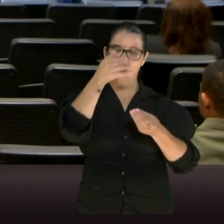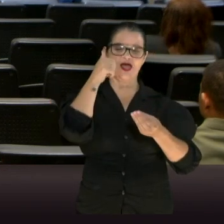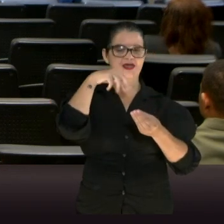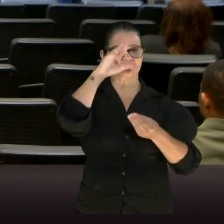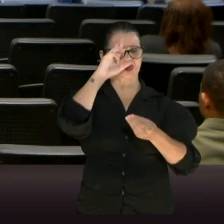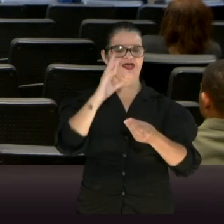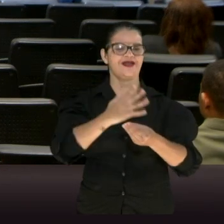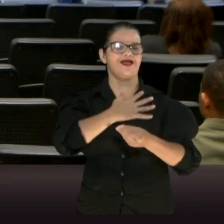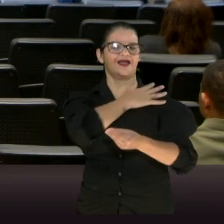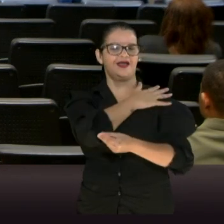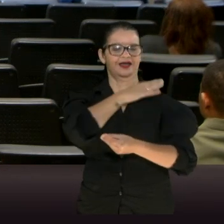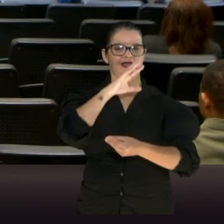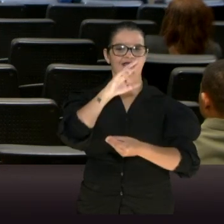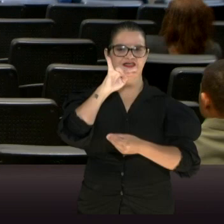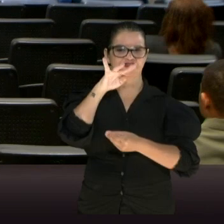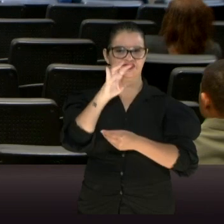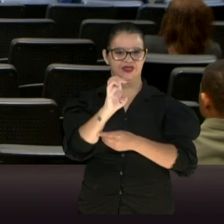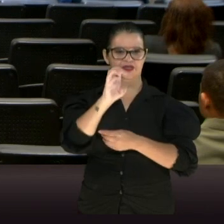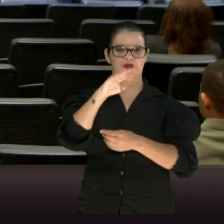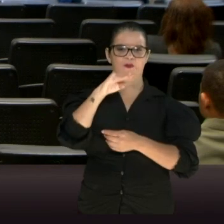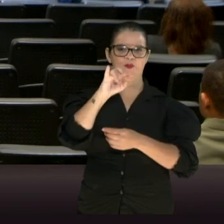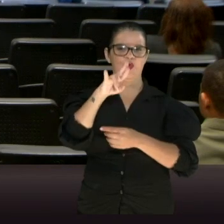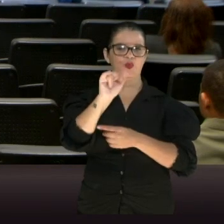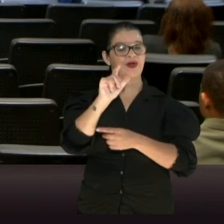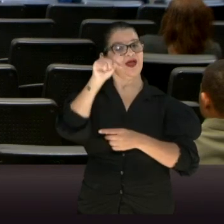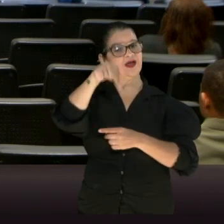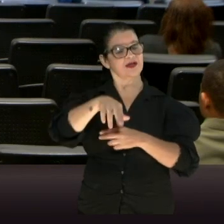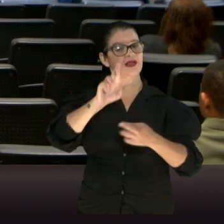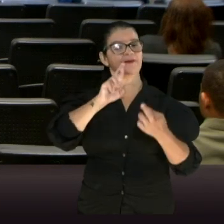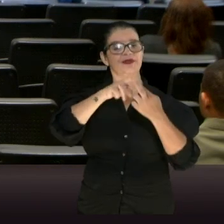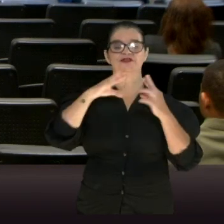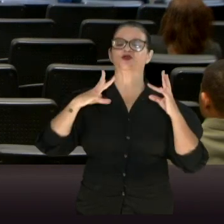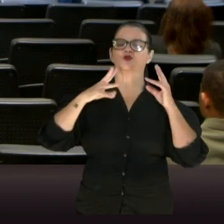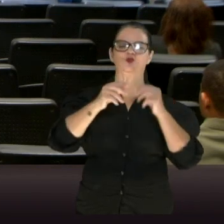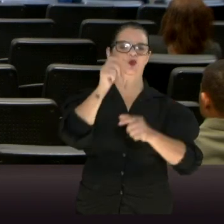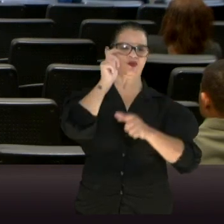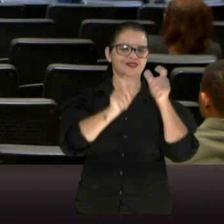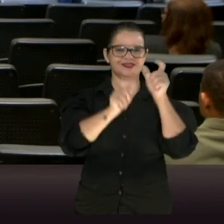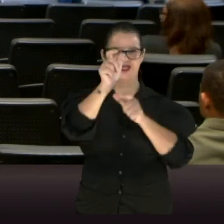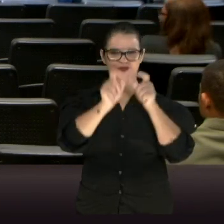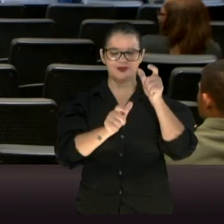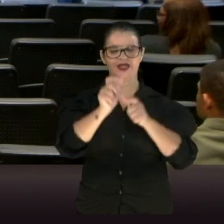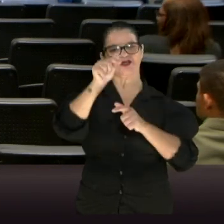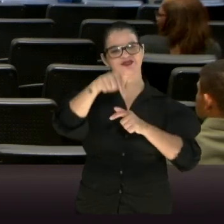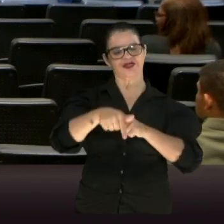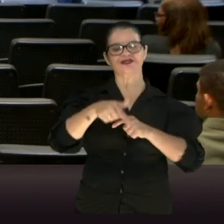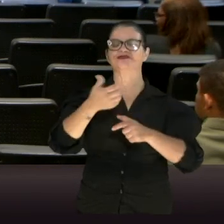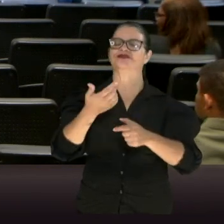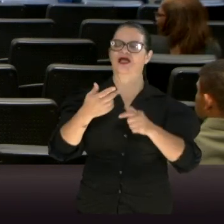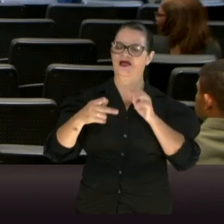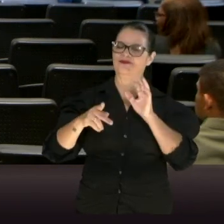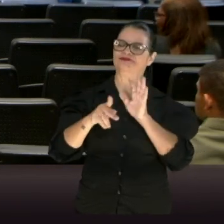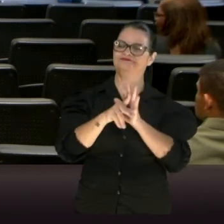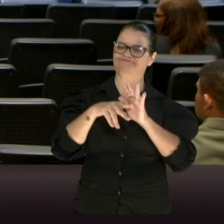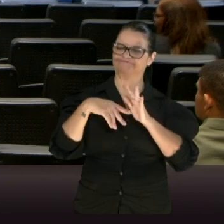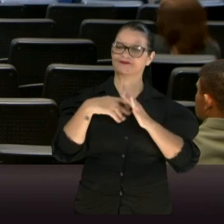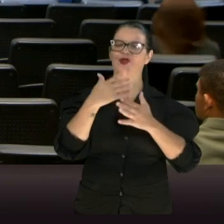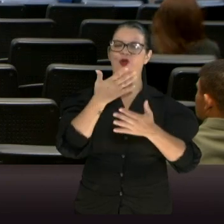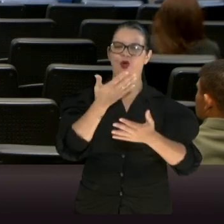senhora capitã Cristiane Moura, neste ato representando todas as mulheres desta corporação homenageada.